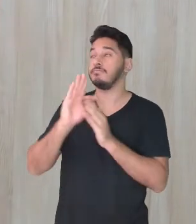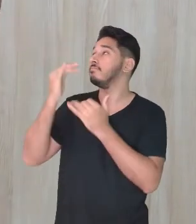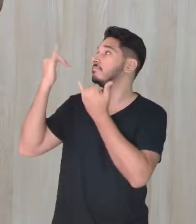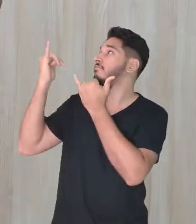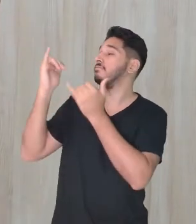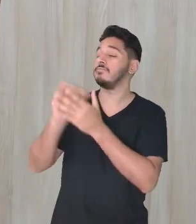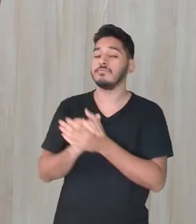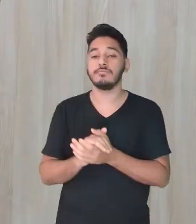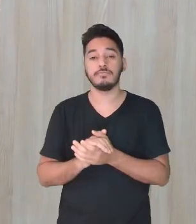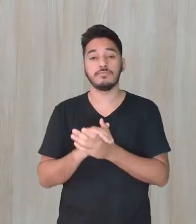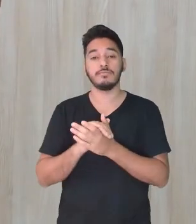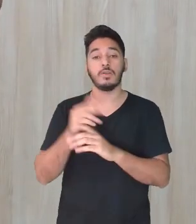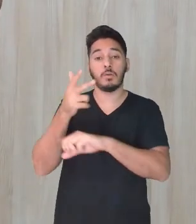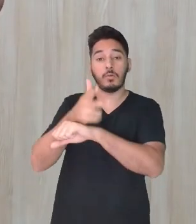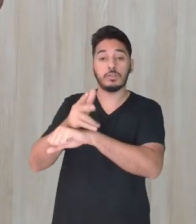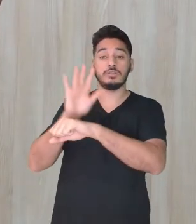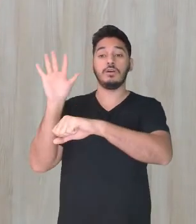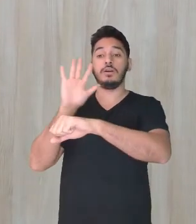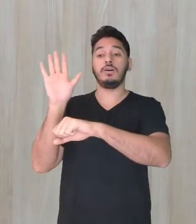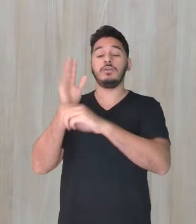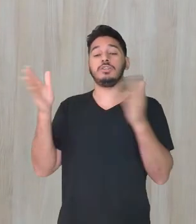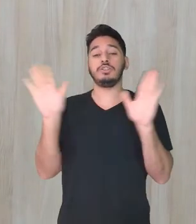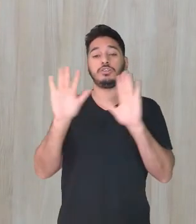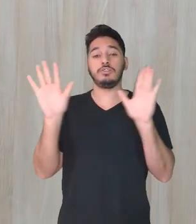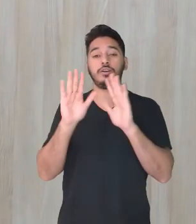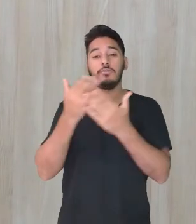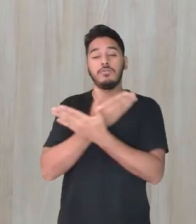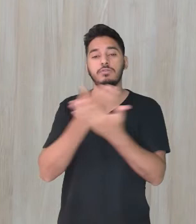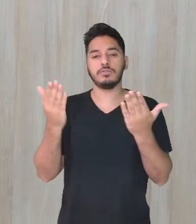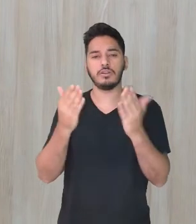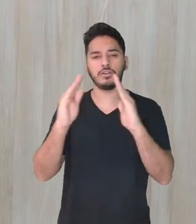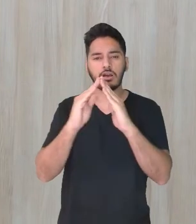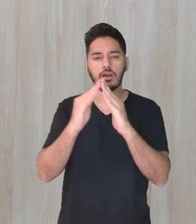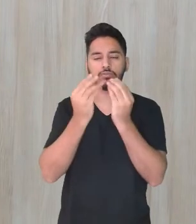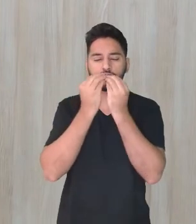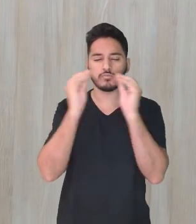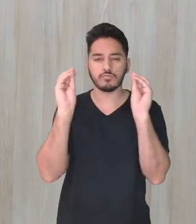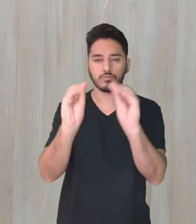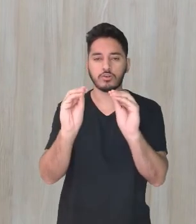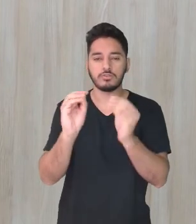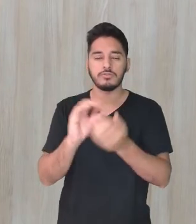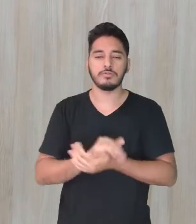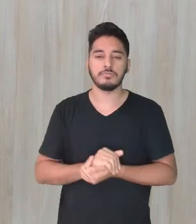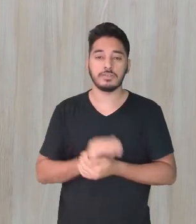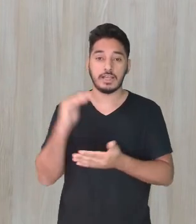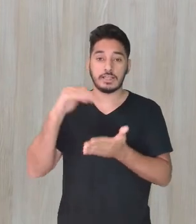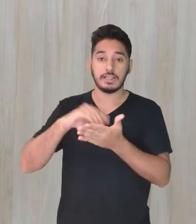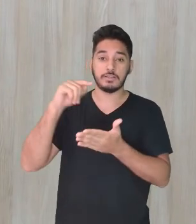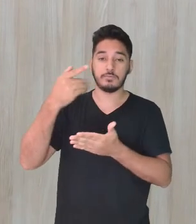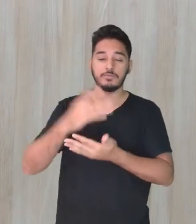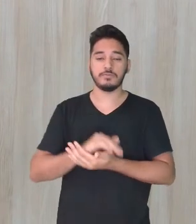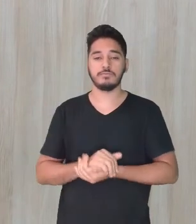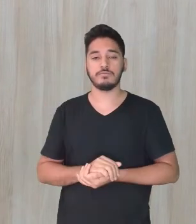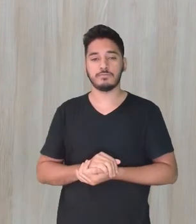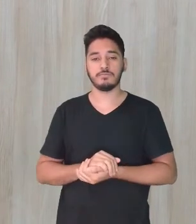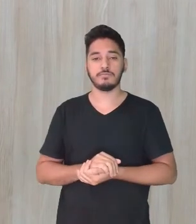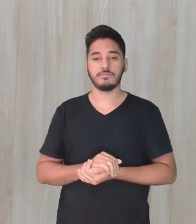obrigado. Billy, Dalila, muito obrigado também. Você de casa, um cheiro e até a próxima.